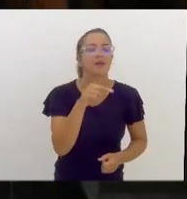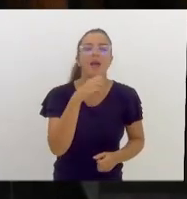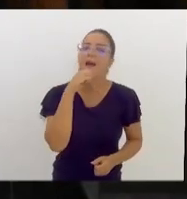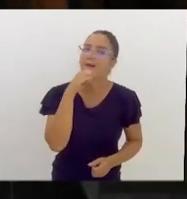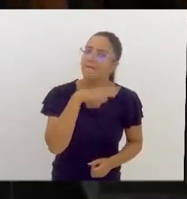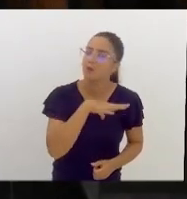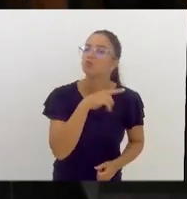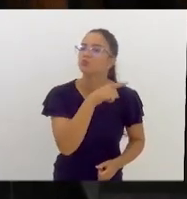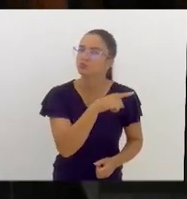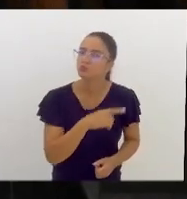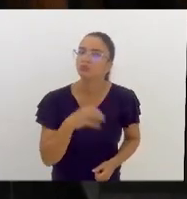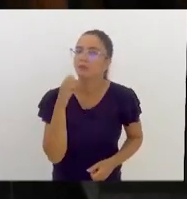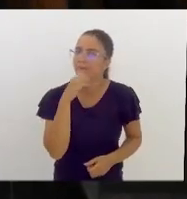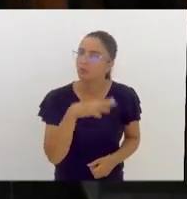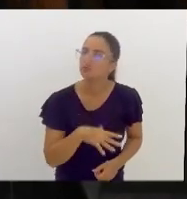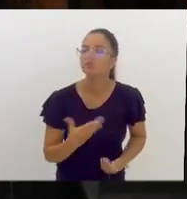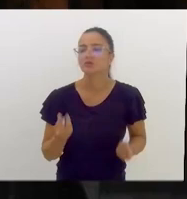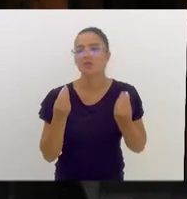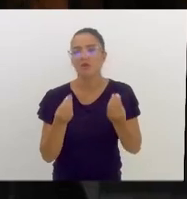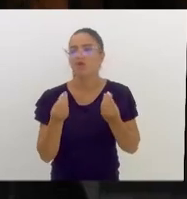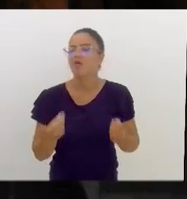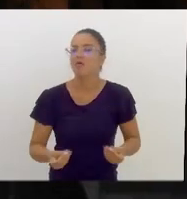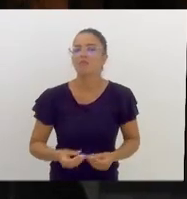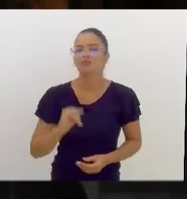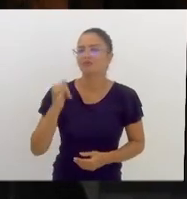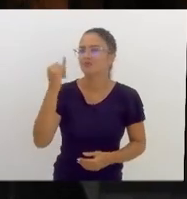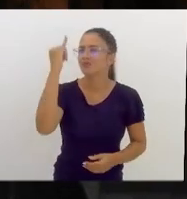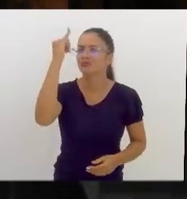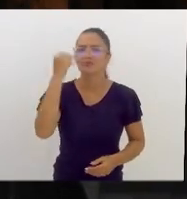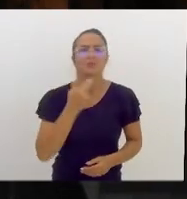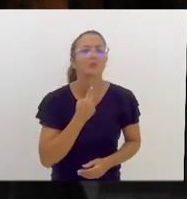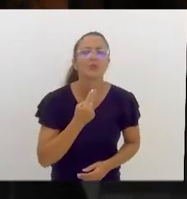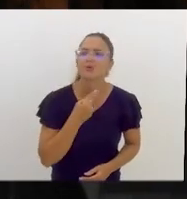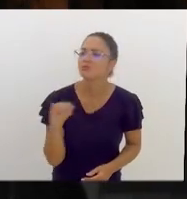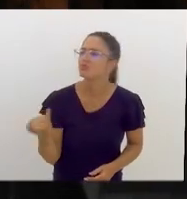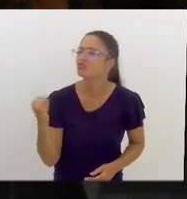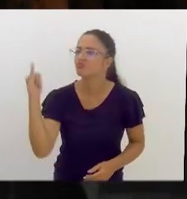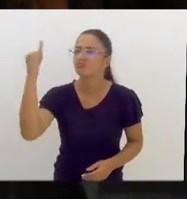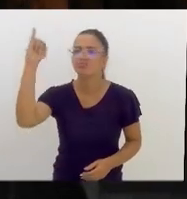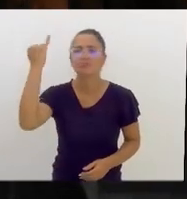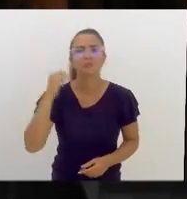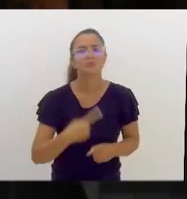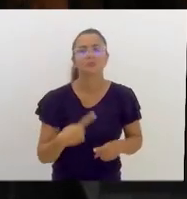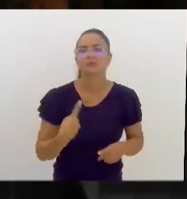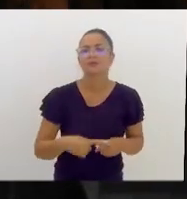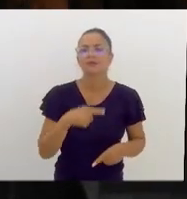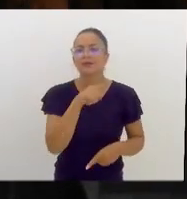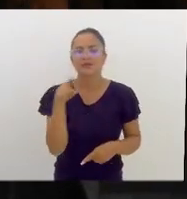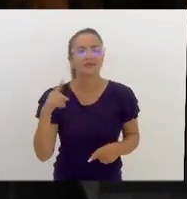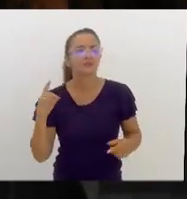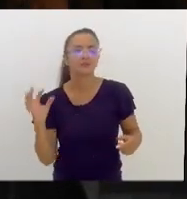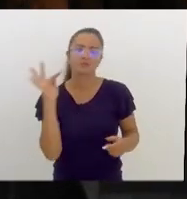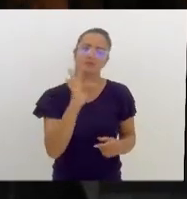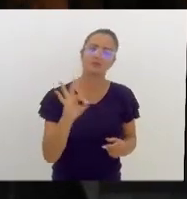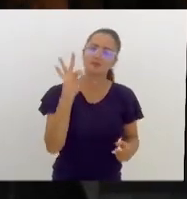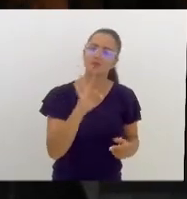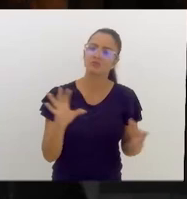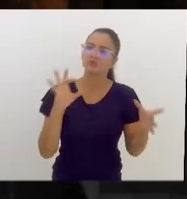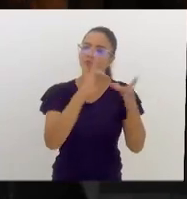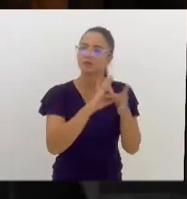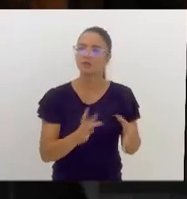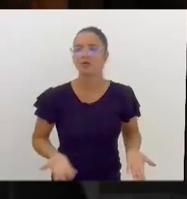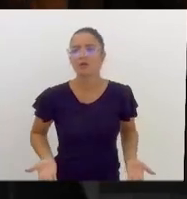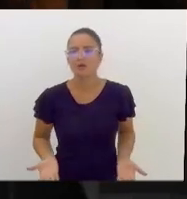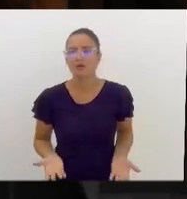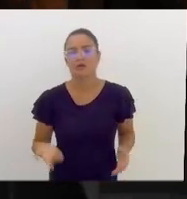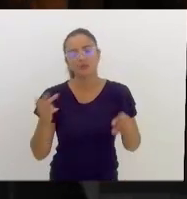federal não tem que cobrar juros nenhum de entes federados. E, por fim, deputado Valdec, eu não posso deixar de falar de um